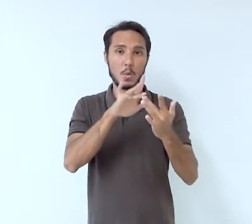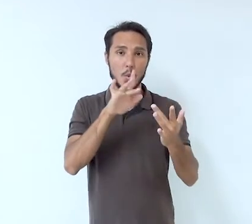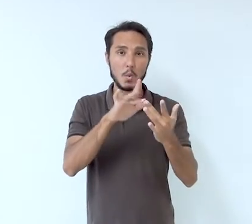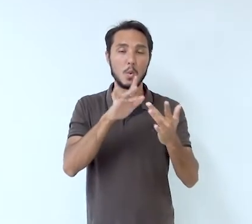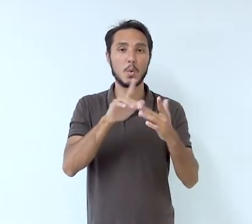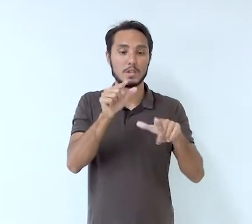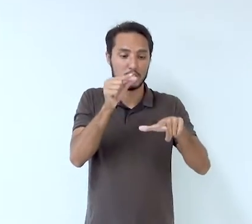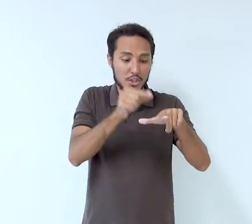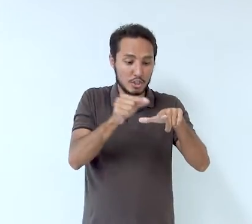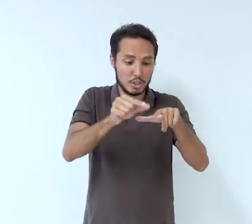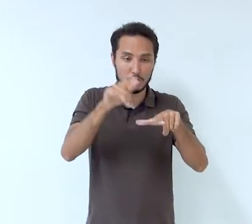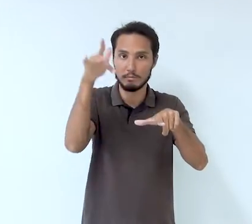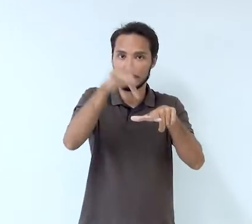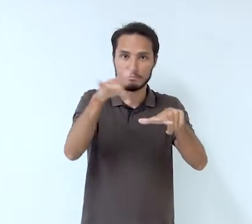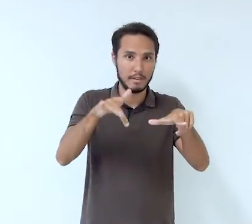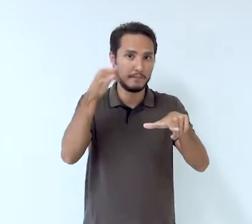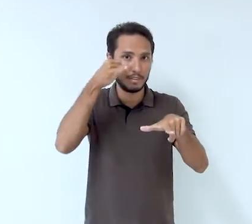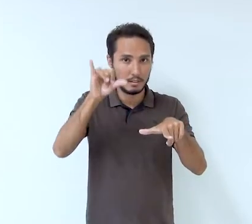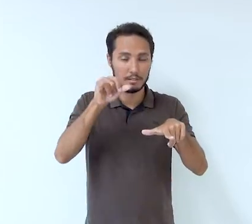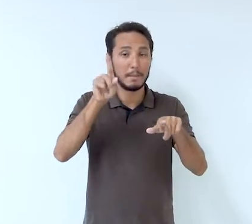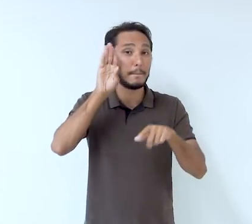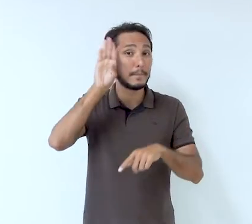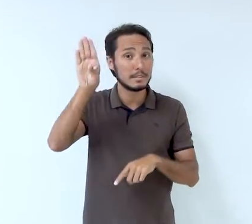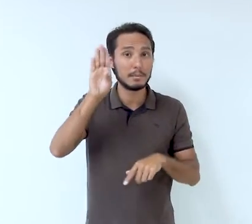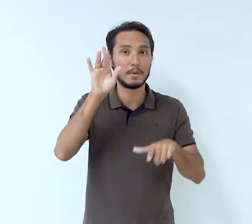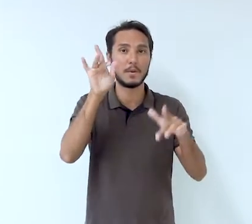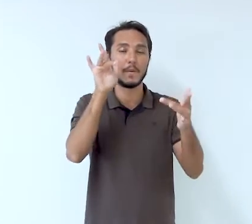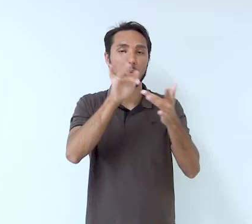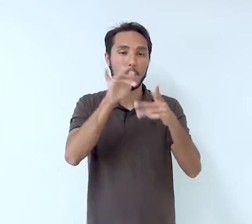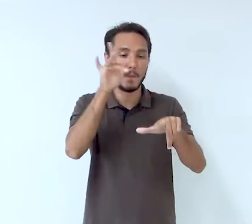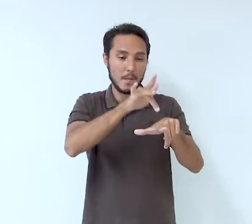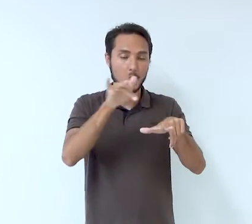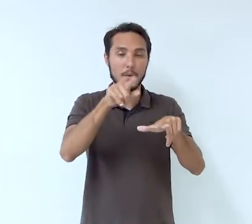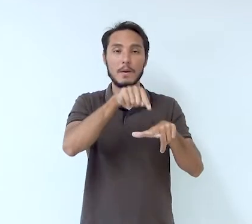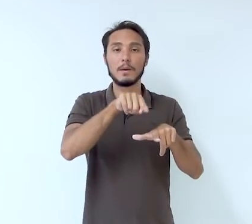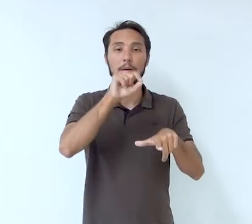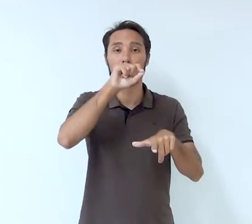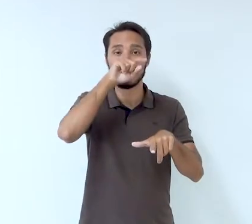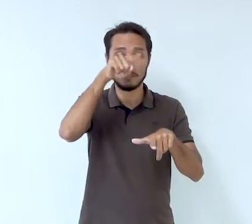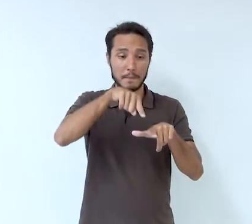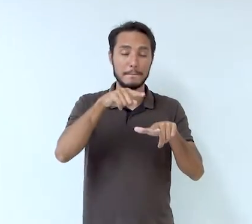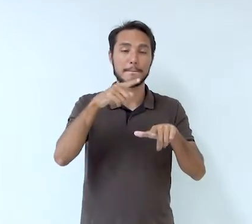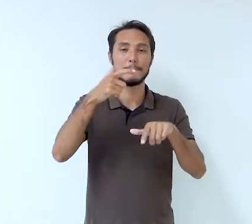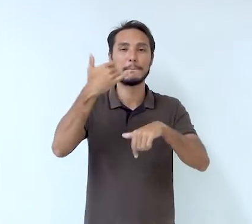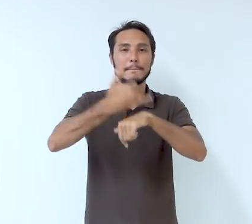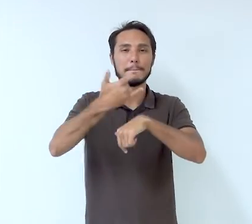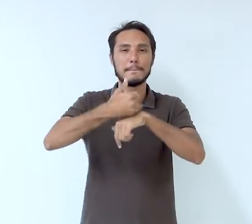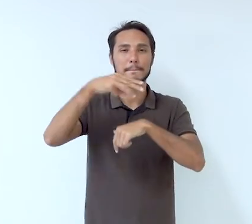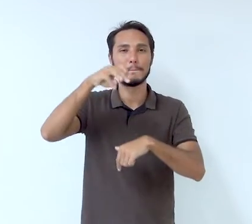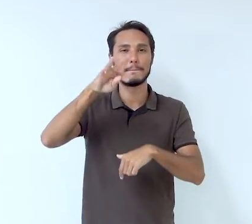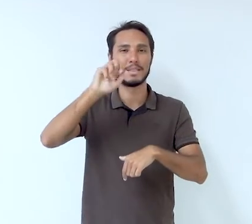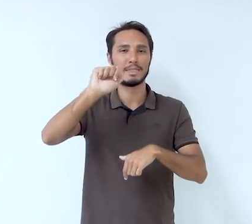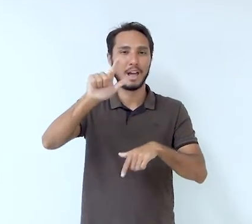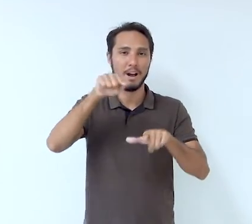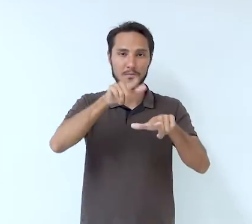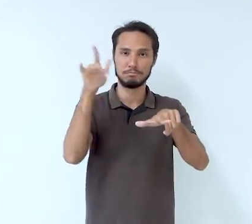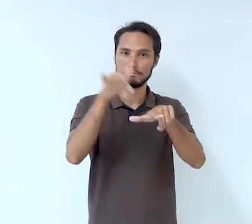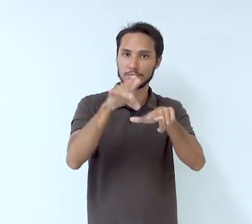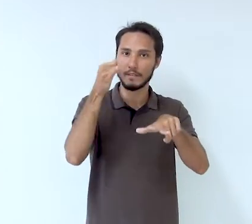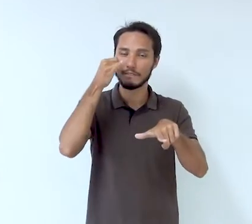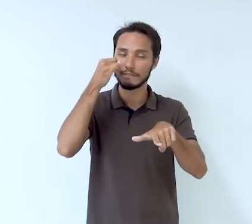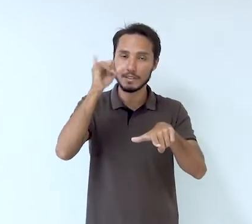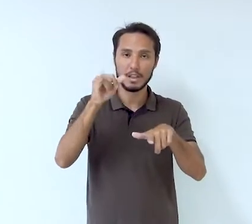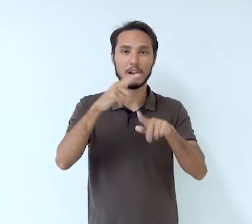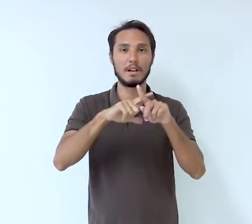o contato com os chips e principalmente o contato com a parte metálica, né? A parte que realmente